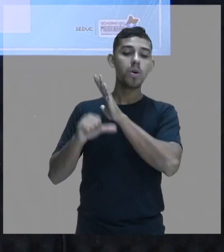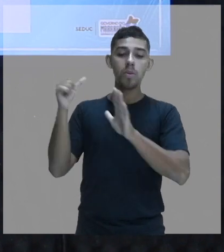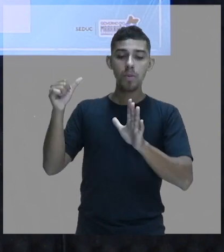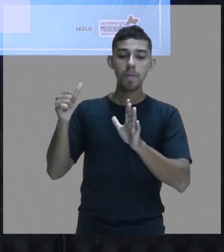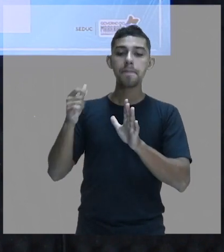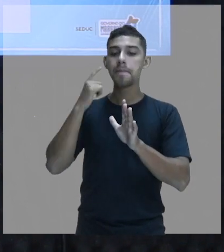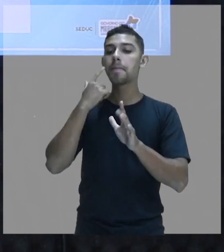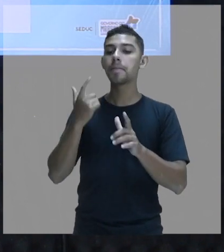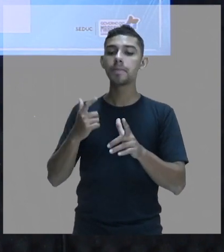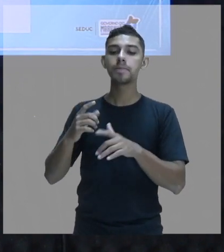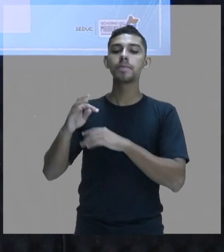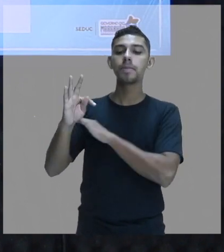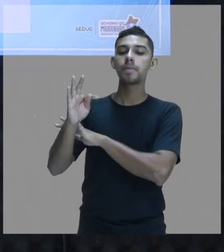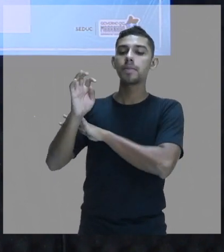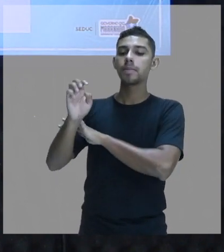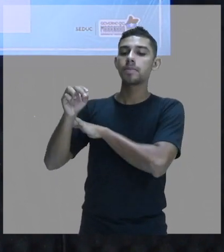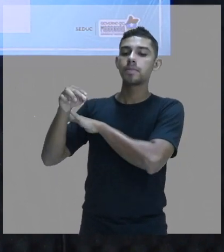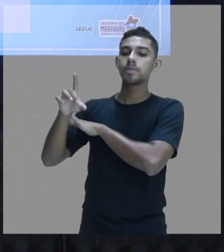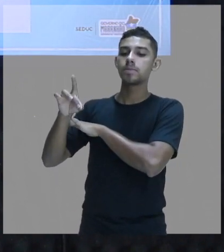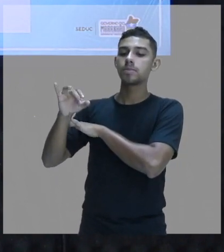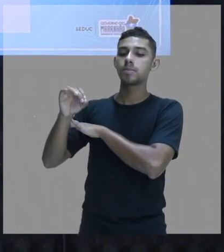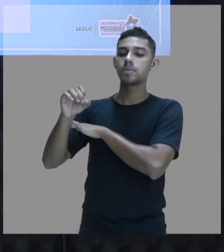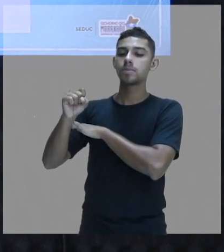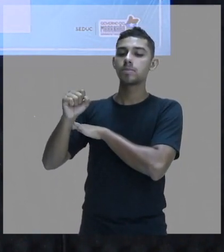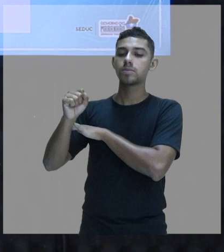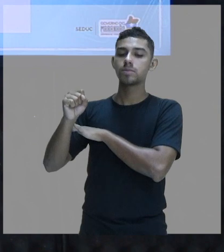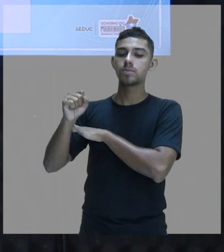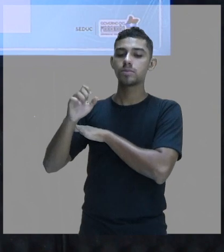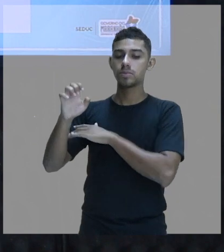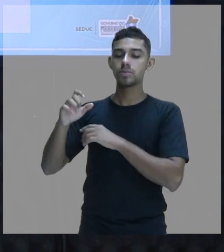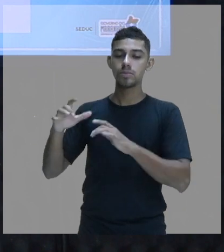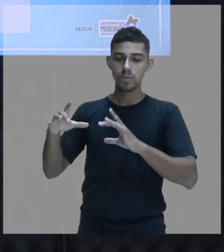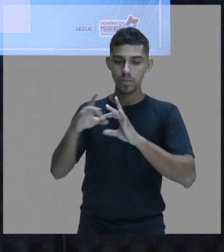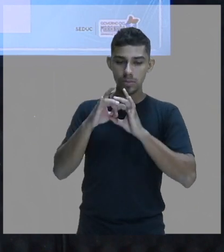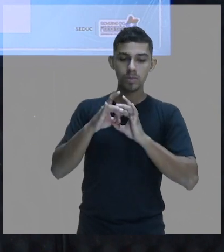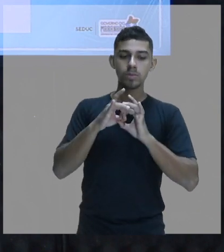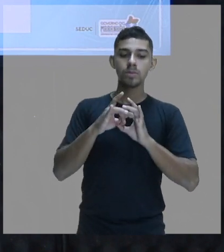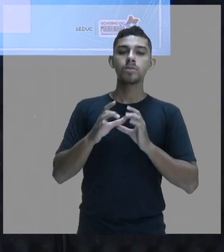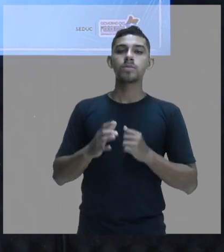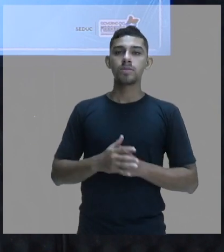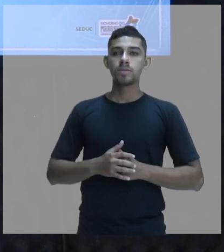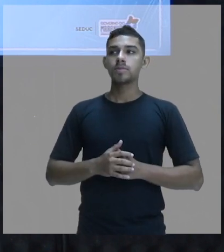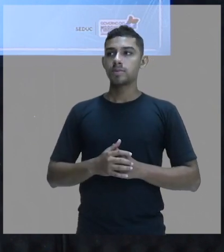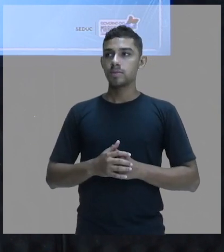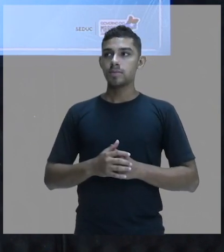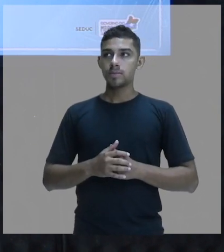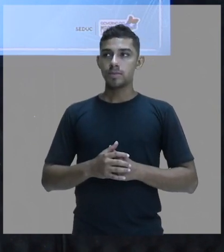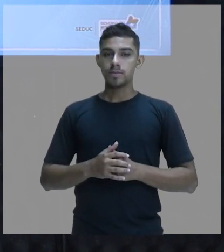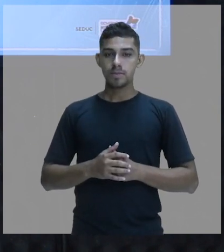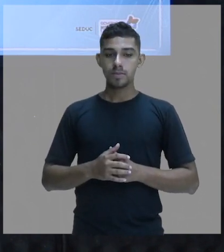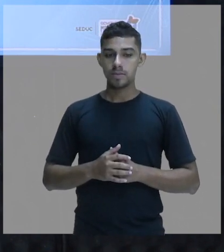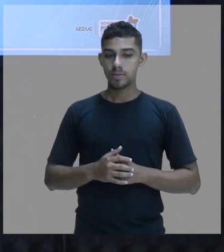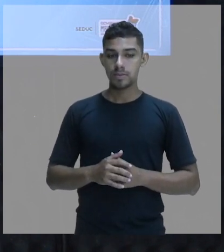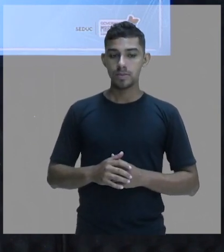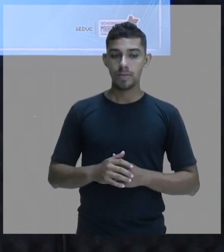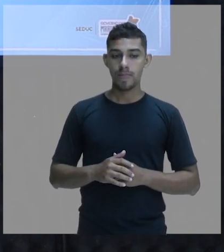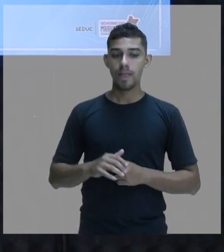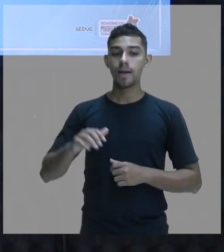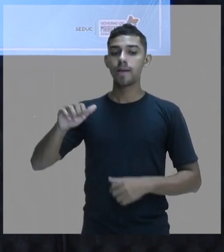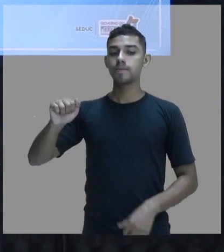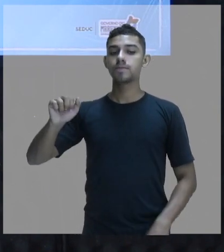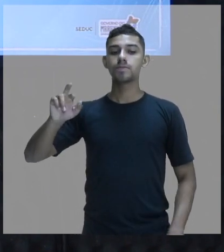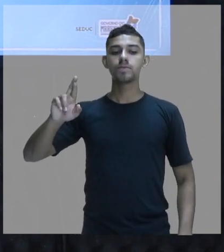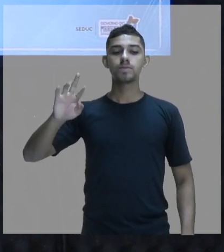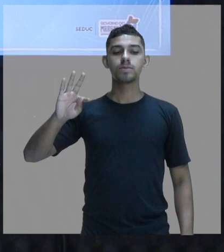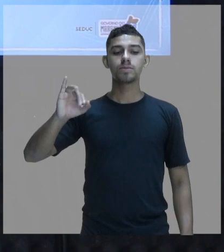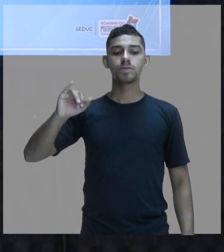sesamoide, e aqui os tendões que fazem essa conexão com o tecido. As articulações. Quando a gente